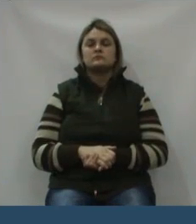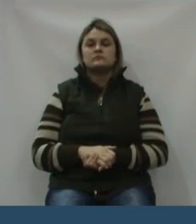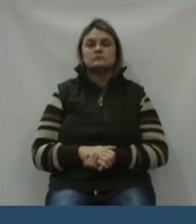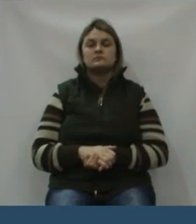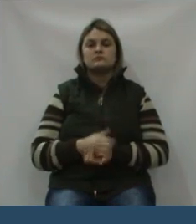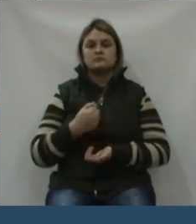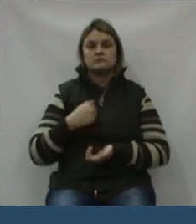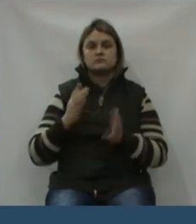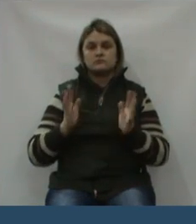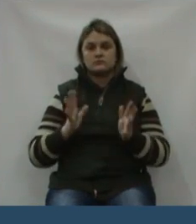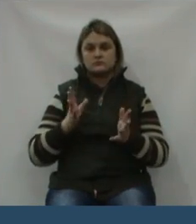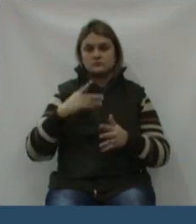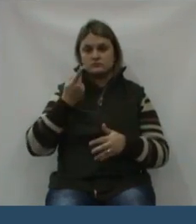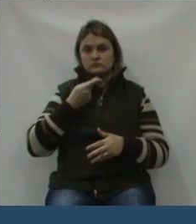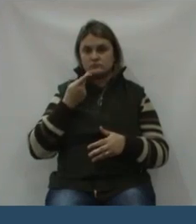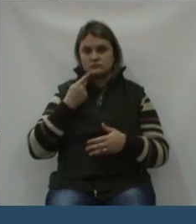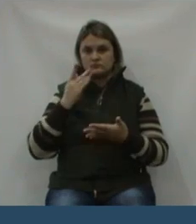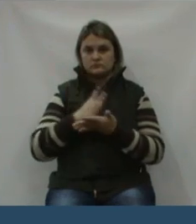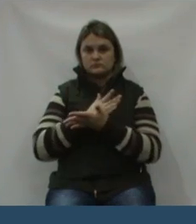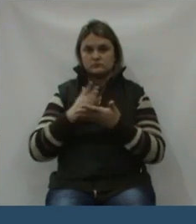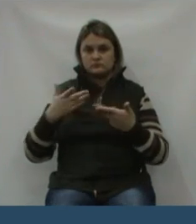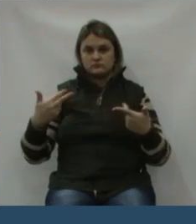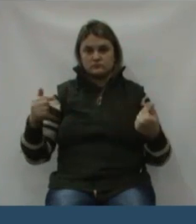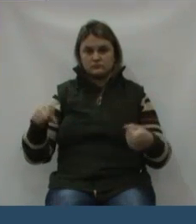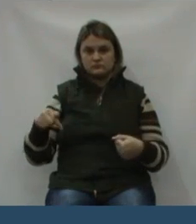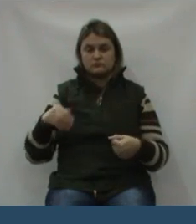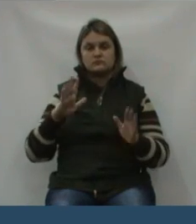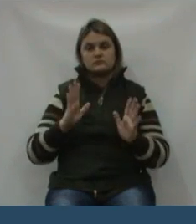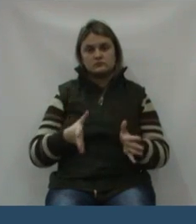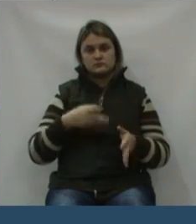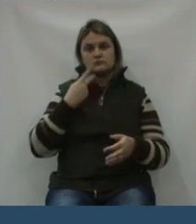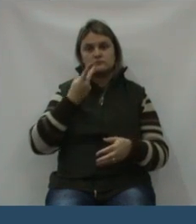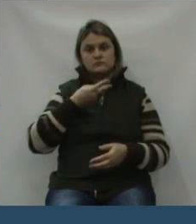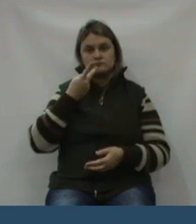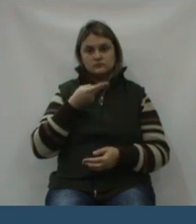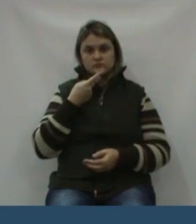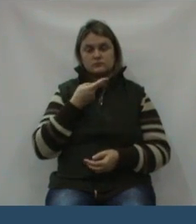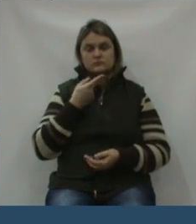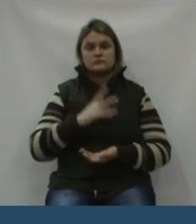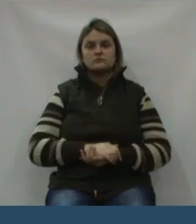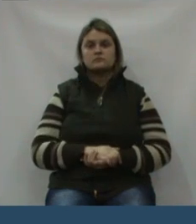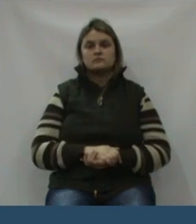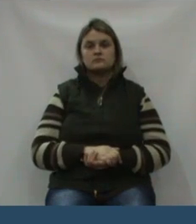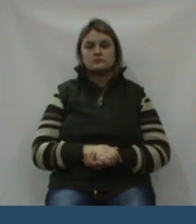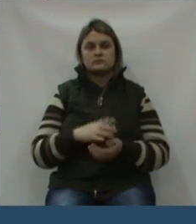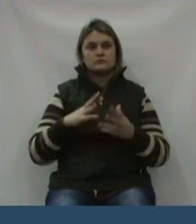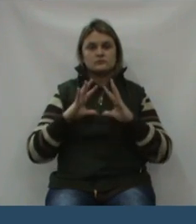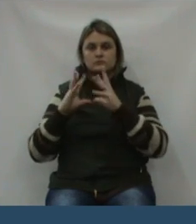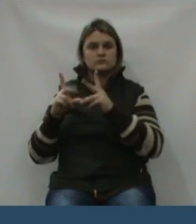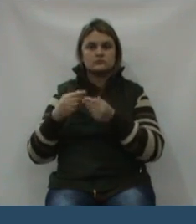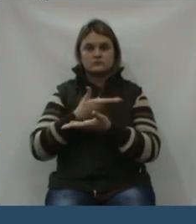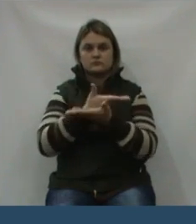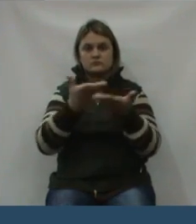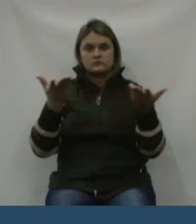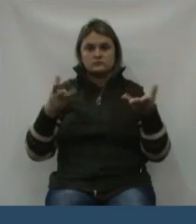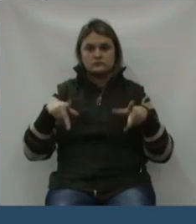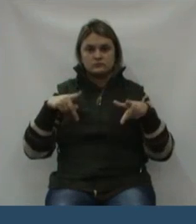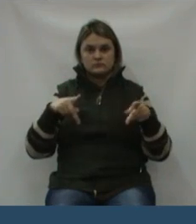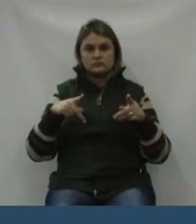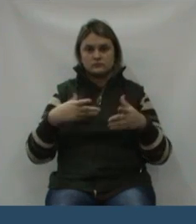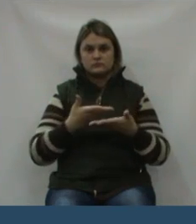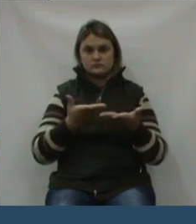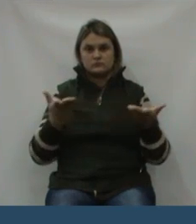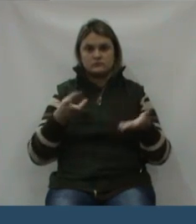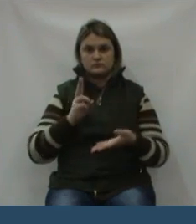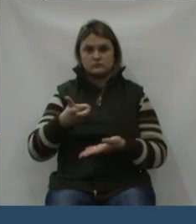Eu já subi por algumas vezes nessa tribuna e comentei com vossas senhorias, com a população em